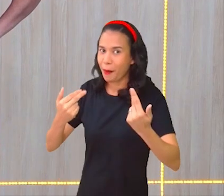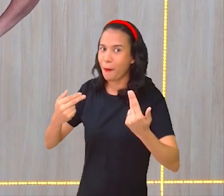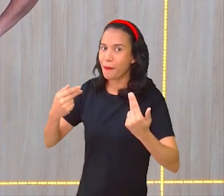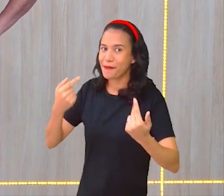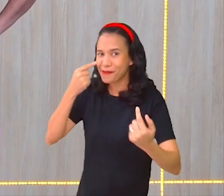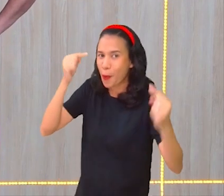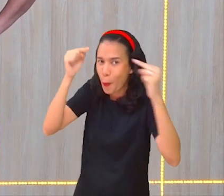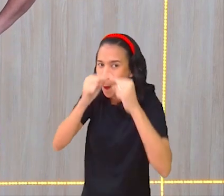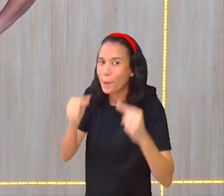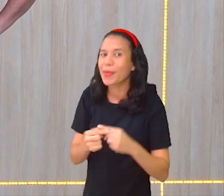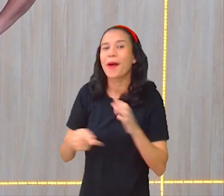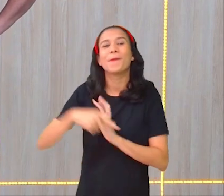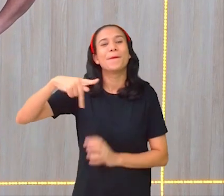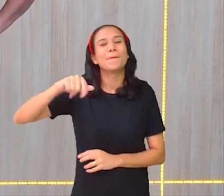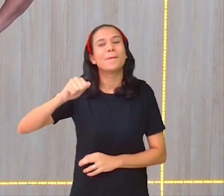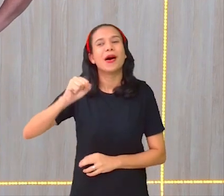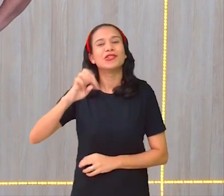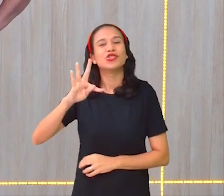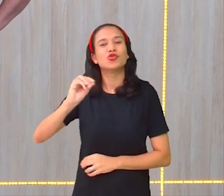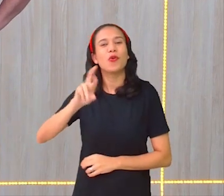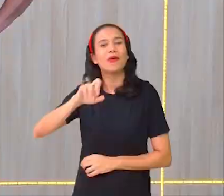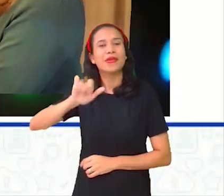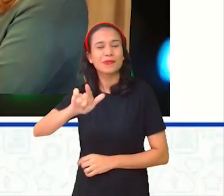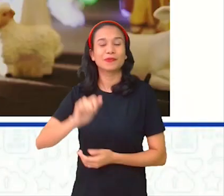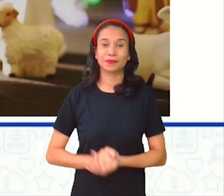Trabalhei no pastoril aí para vocês.